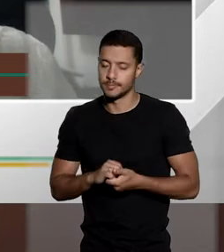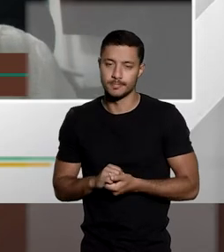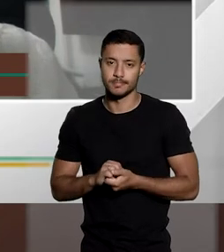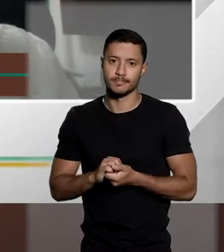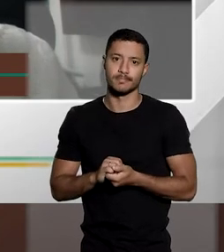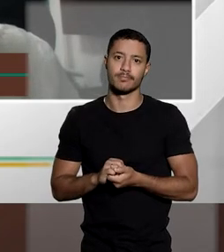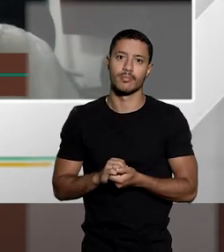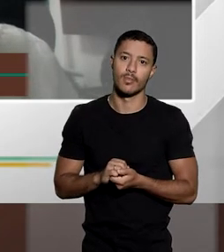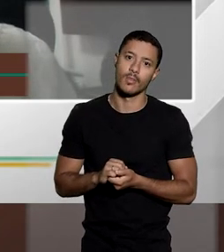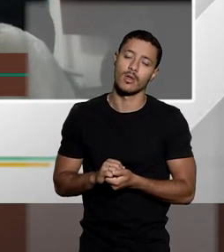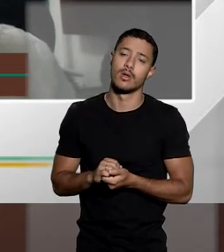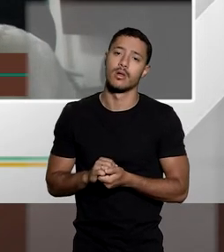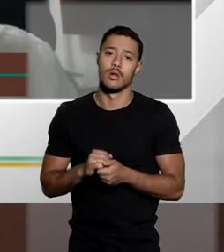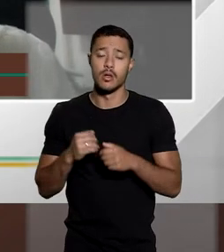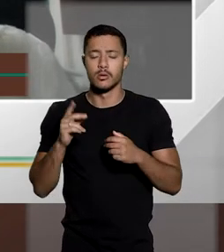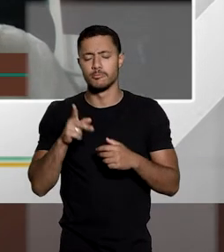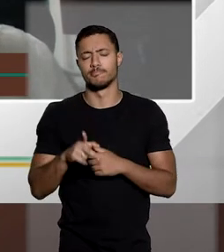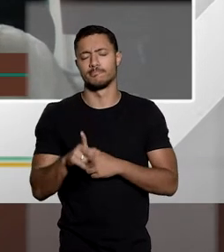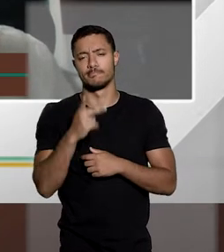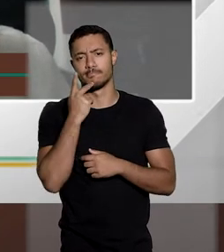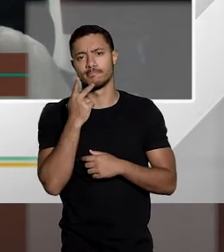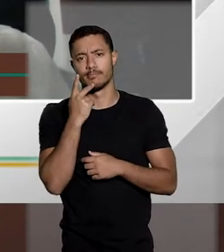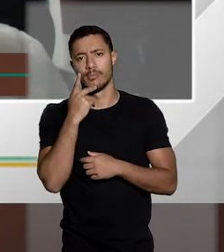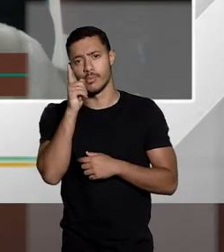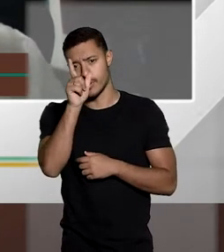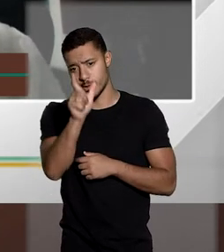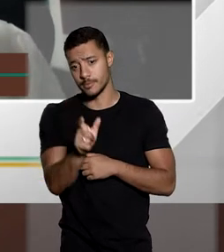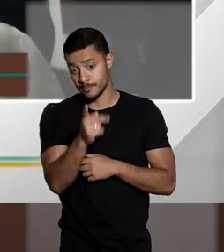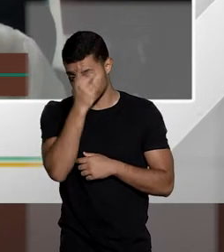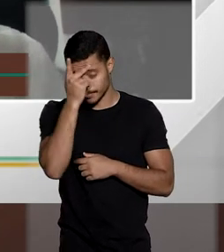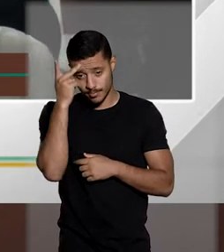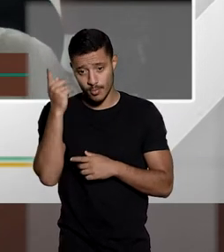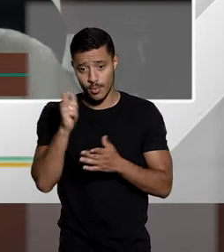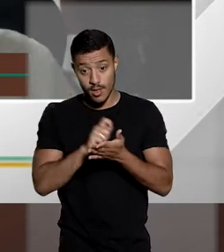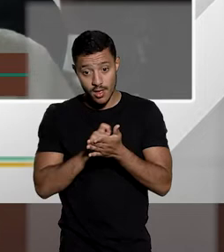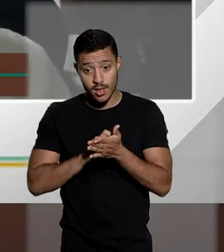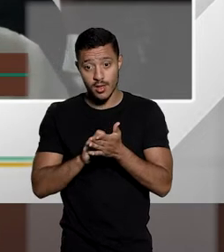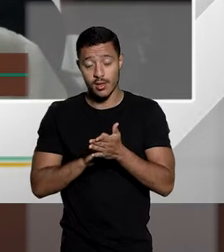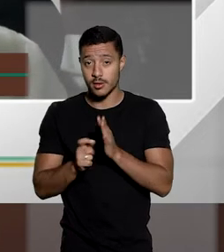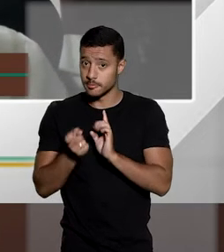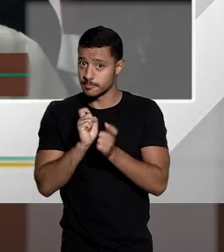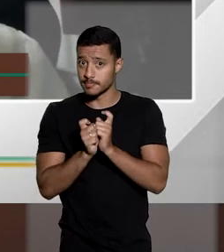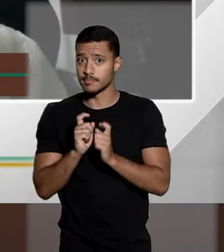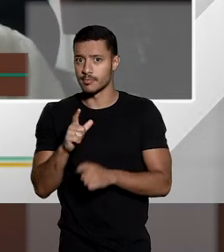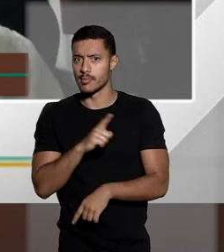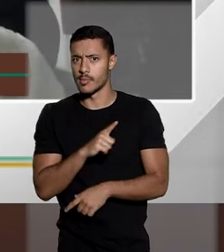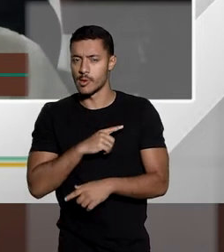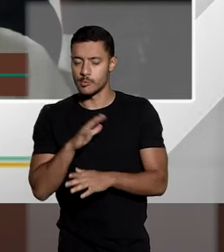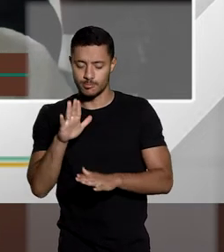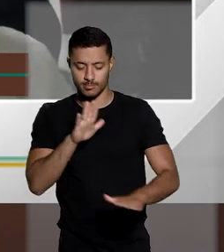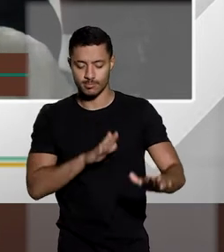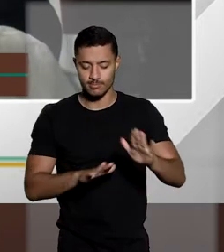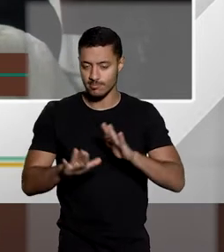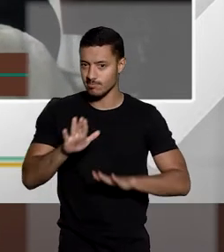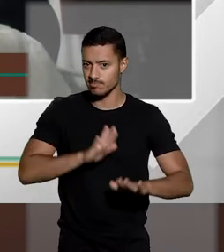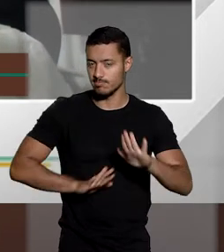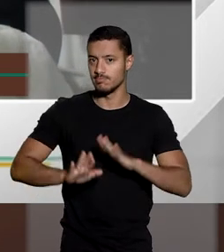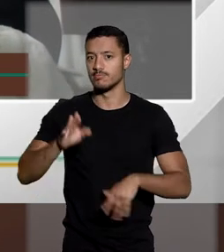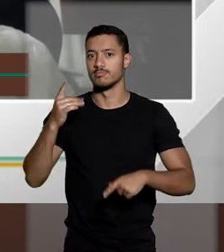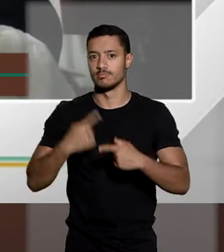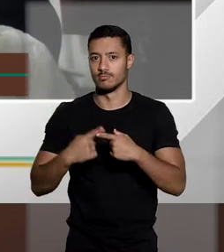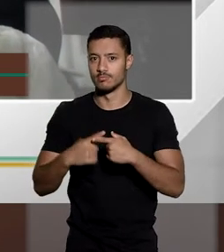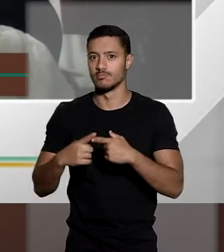Então, sempre digo, as pessoas que assinam os contratos administrativos têm que ter muita cautela, porque